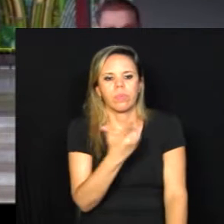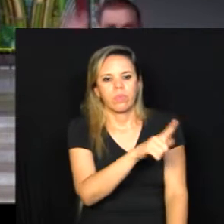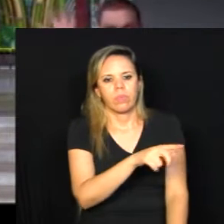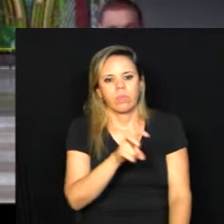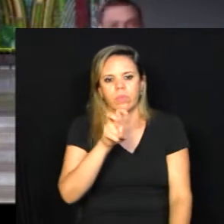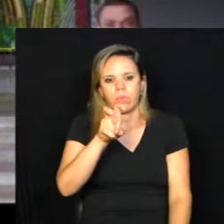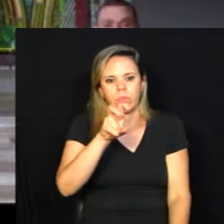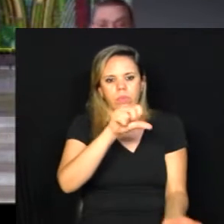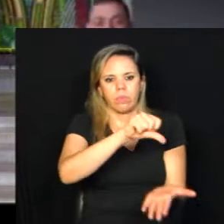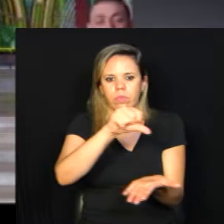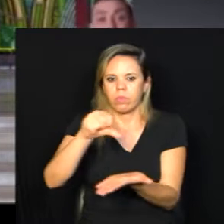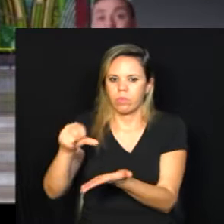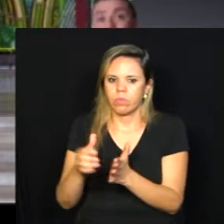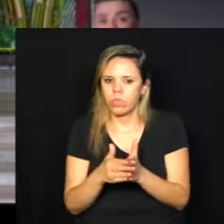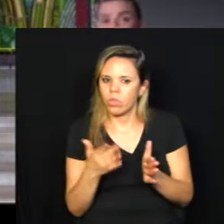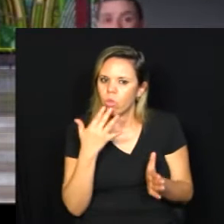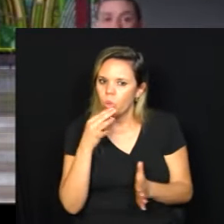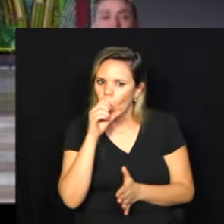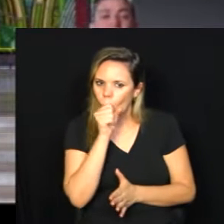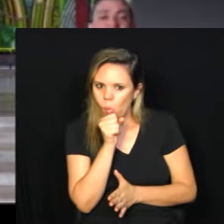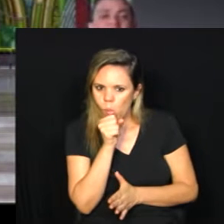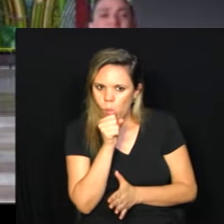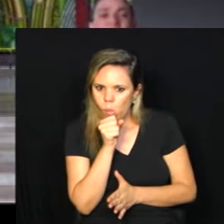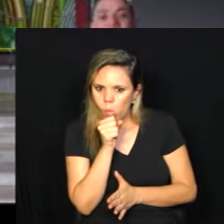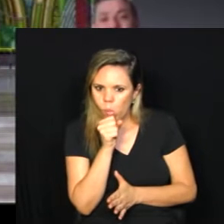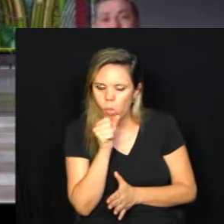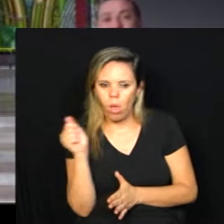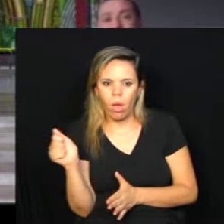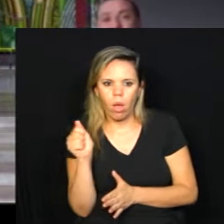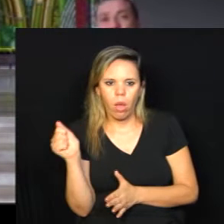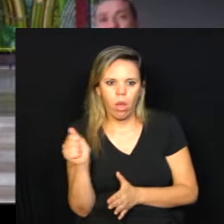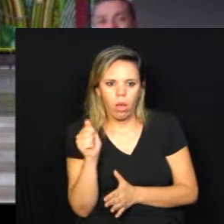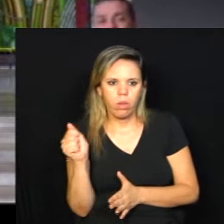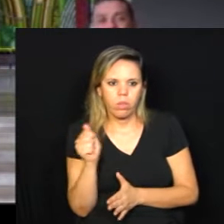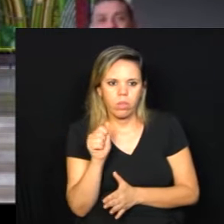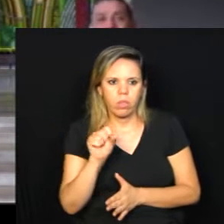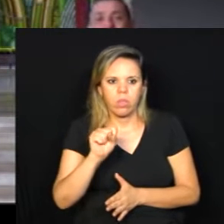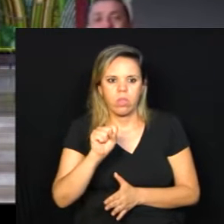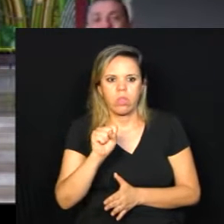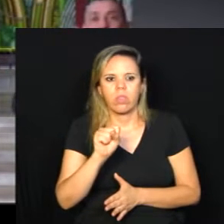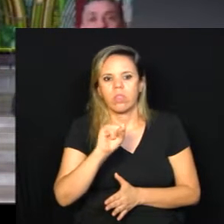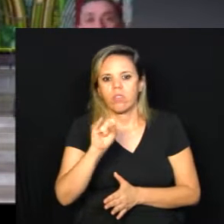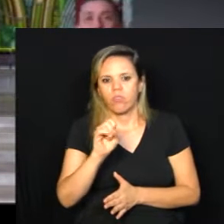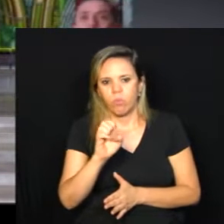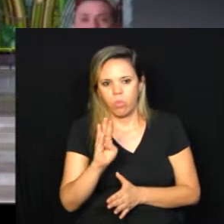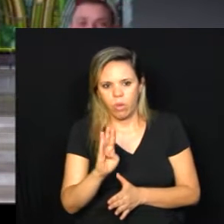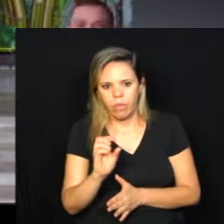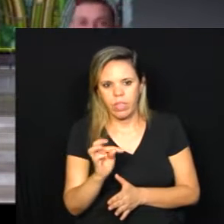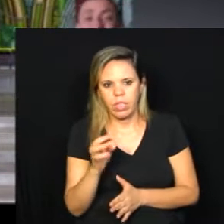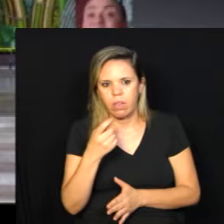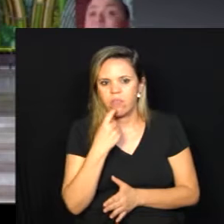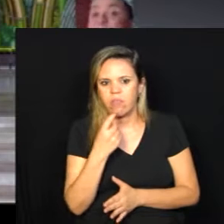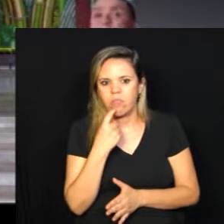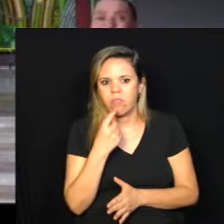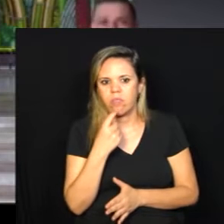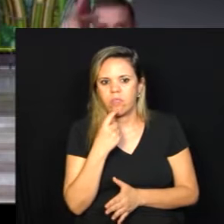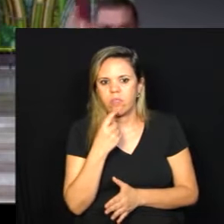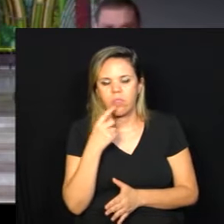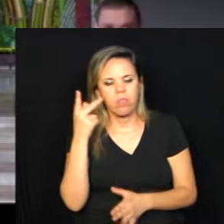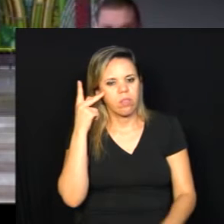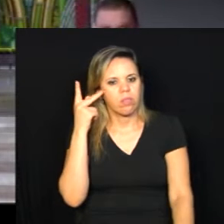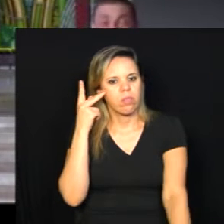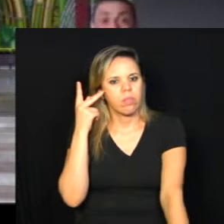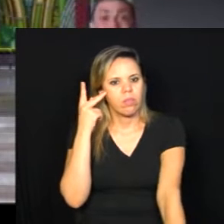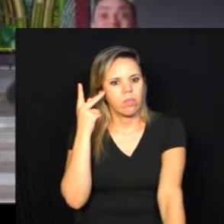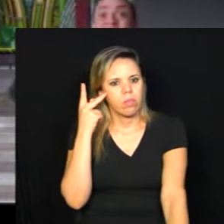5 regiões passam para a fase laranja: Araraquara, São João da Boa Vista, Campinas, a Grande São